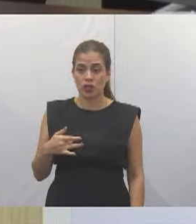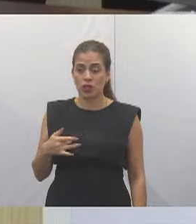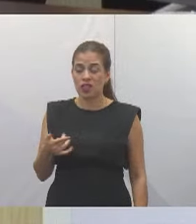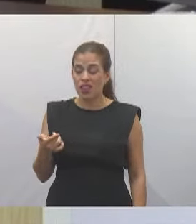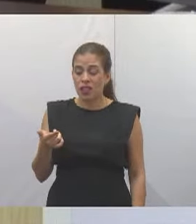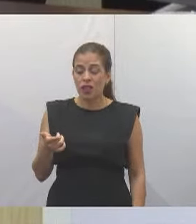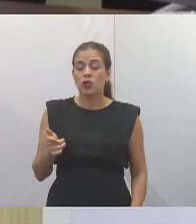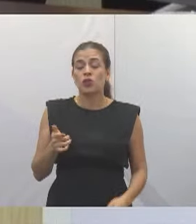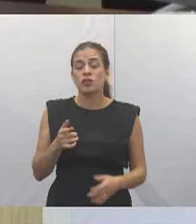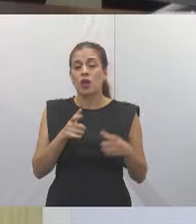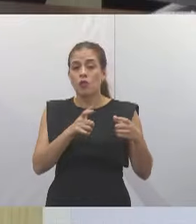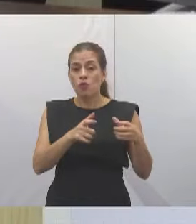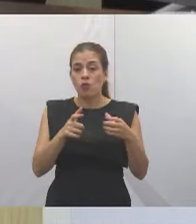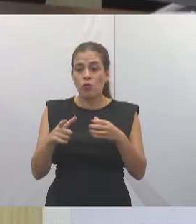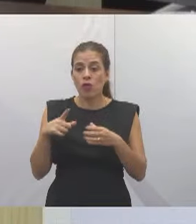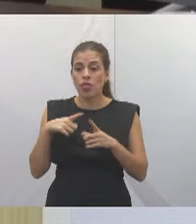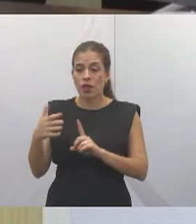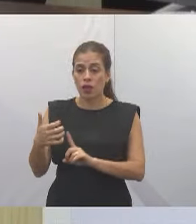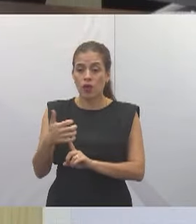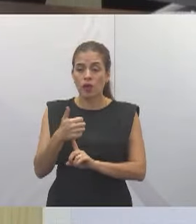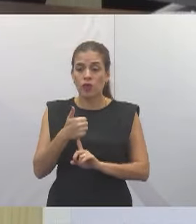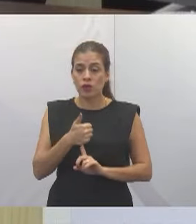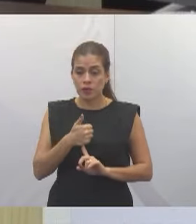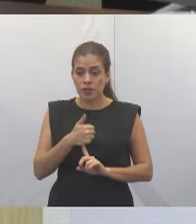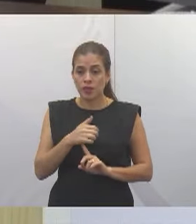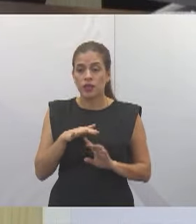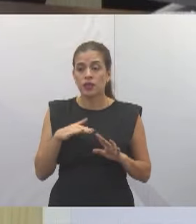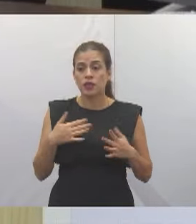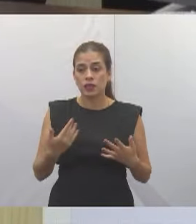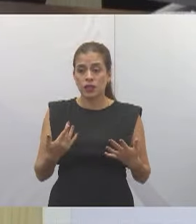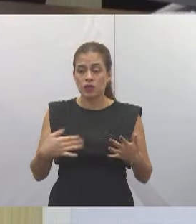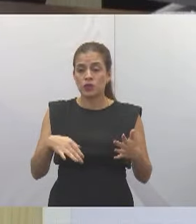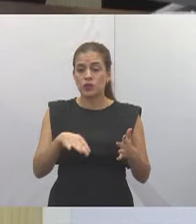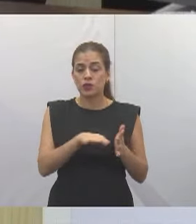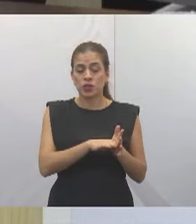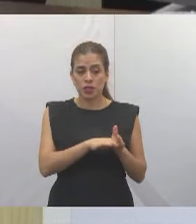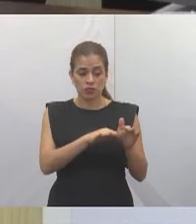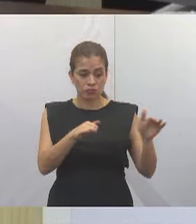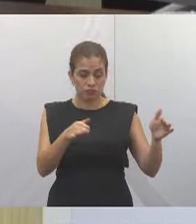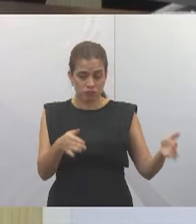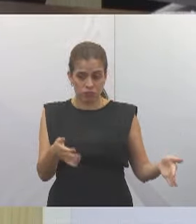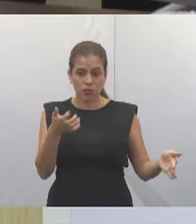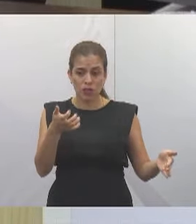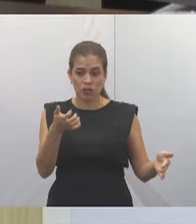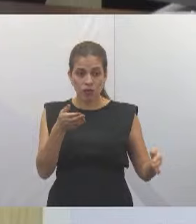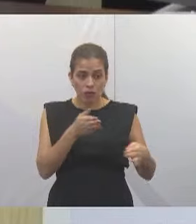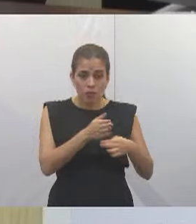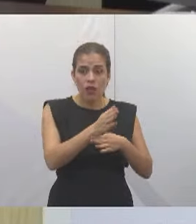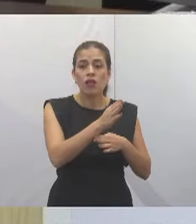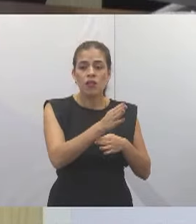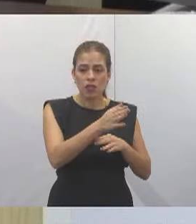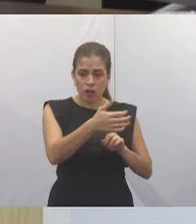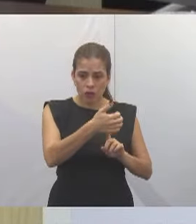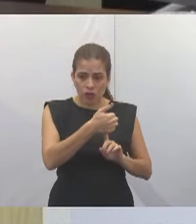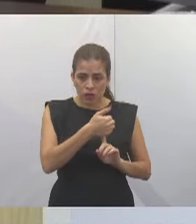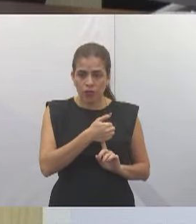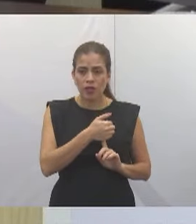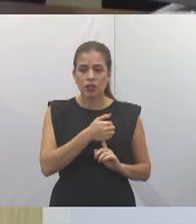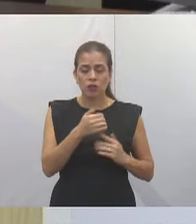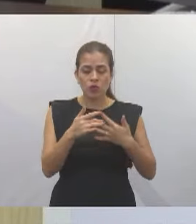nossas unidades têm um acolhimento. Então, chega na recepção e fala, eu quero passar pelo acolhimento, leva